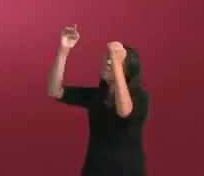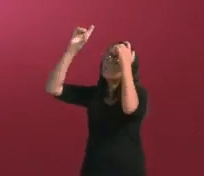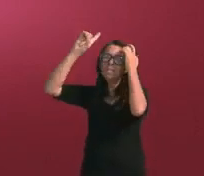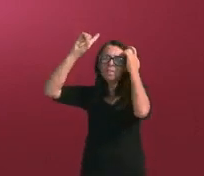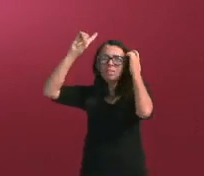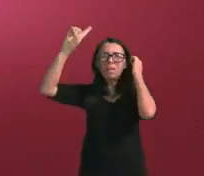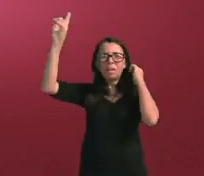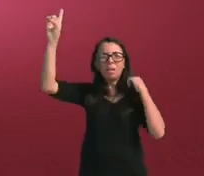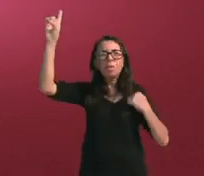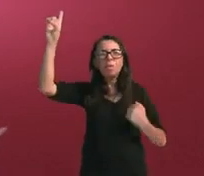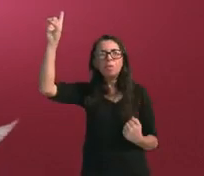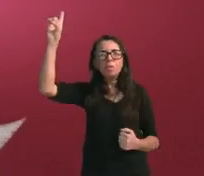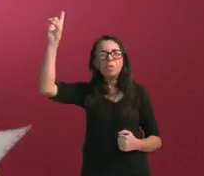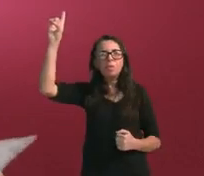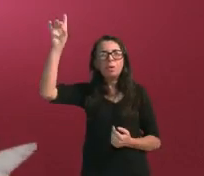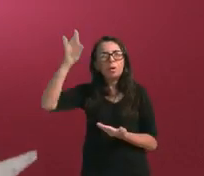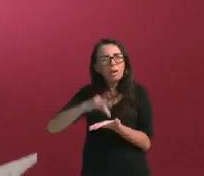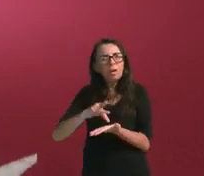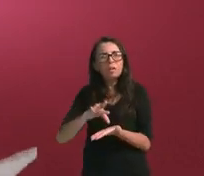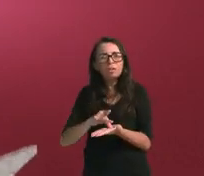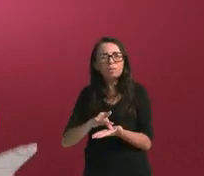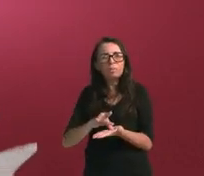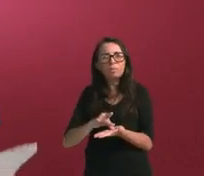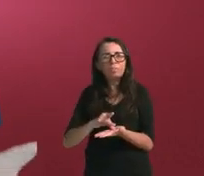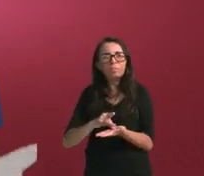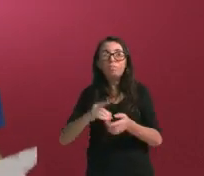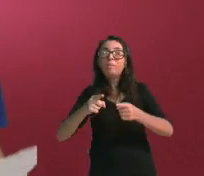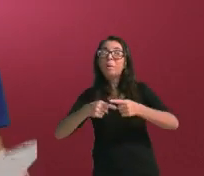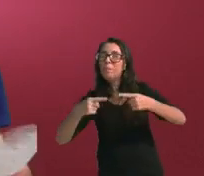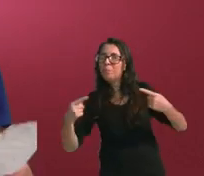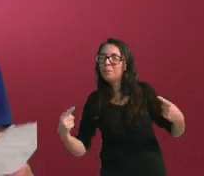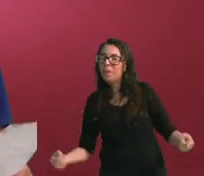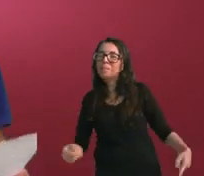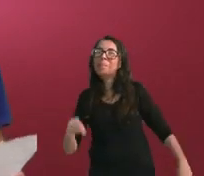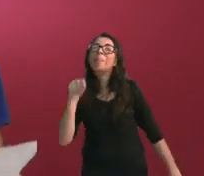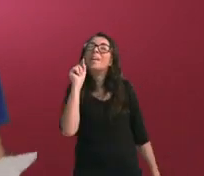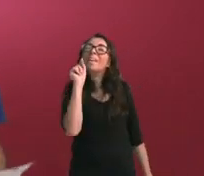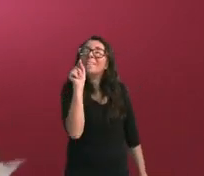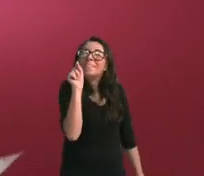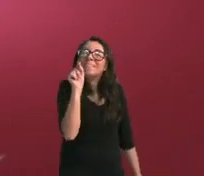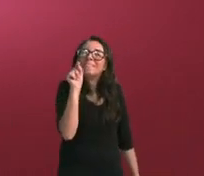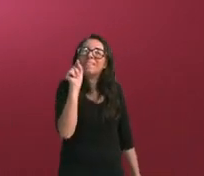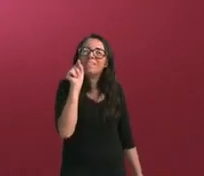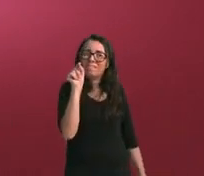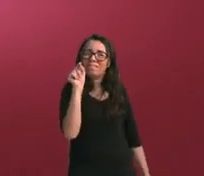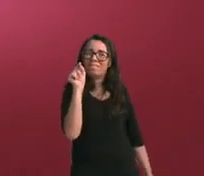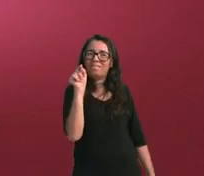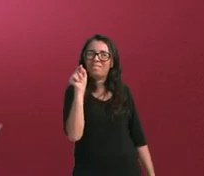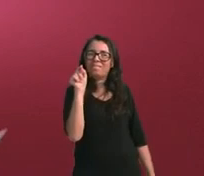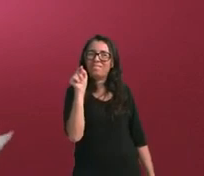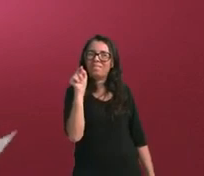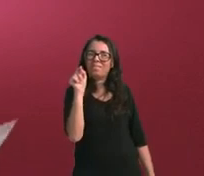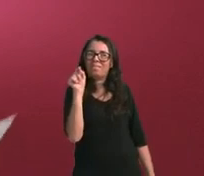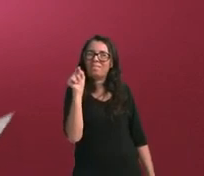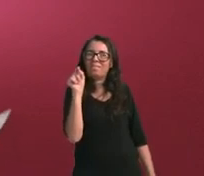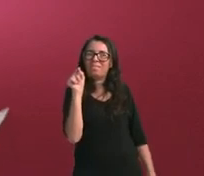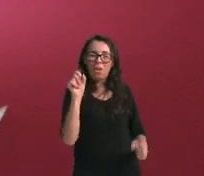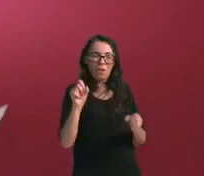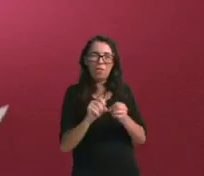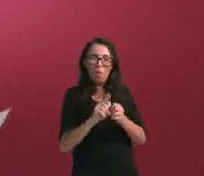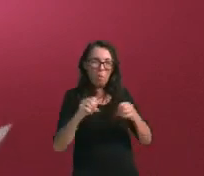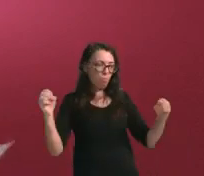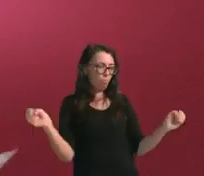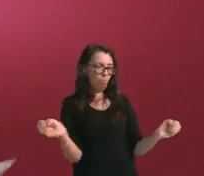a poeira em piolhos? O verso 19 nos responde. Os irmãos estão achando